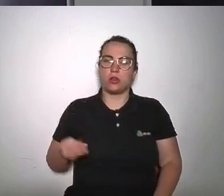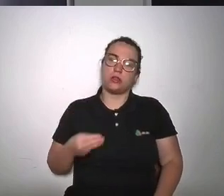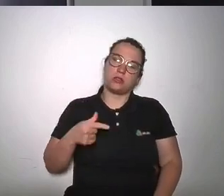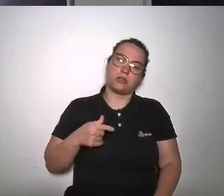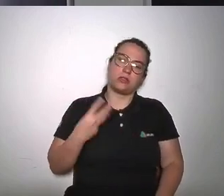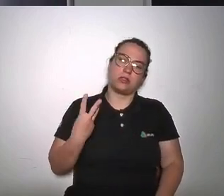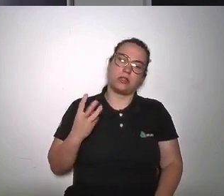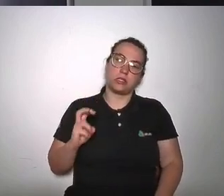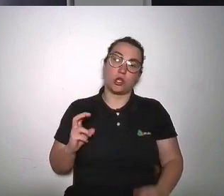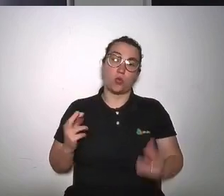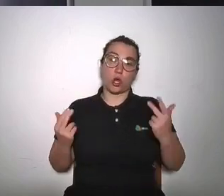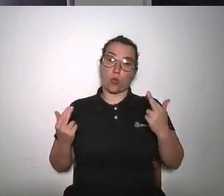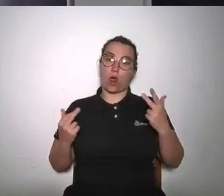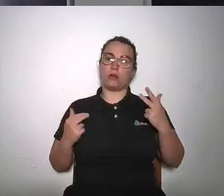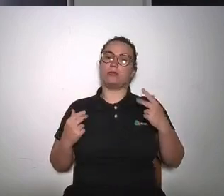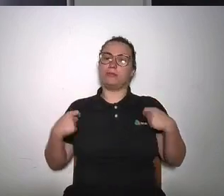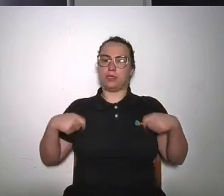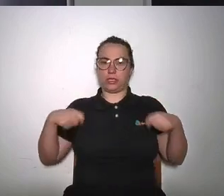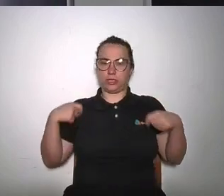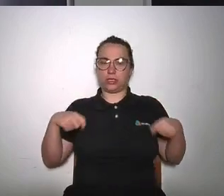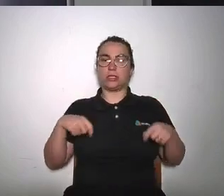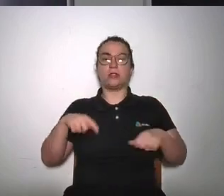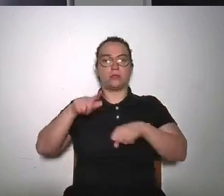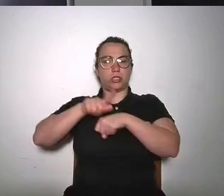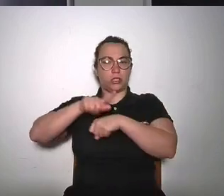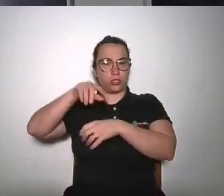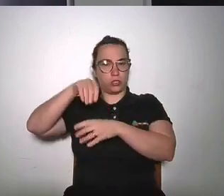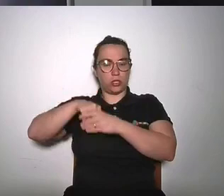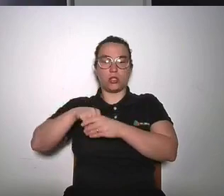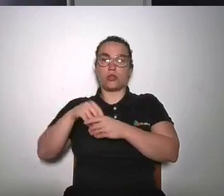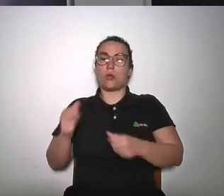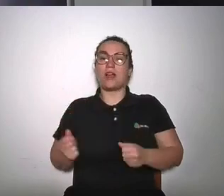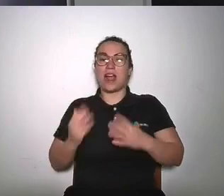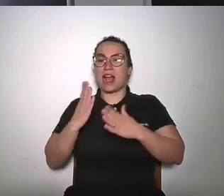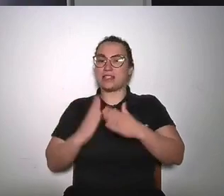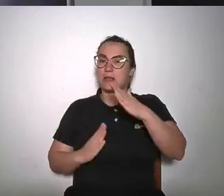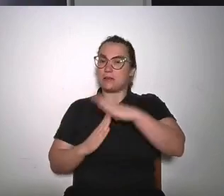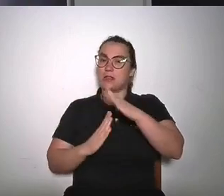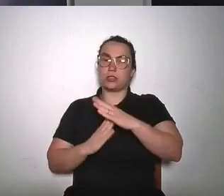264.707.735, porque dentro da gestão pública não se gasta mais do que